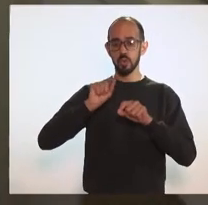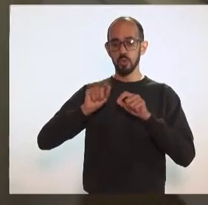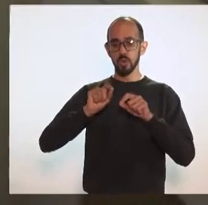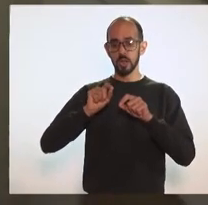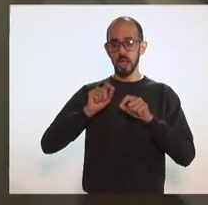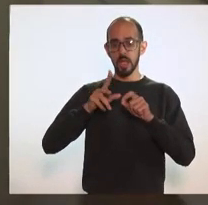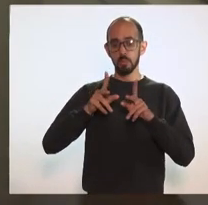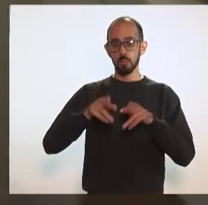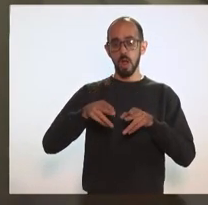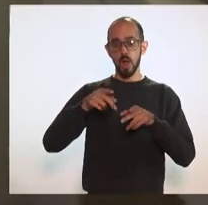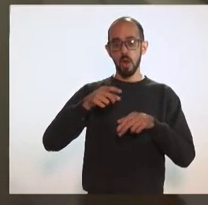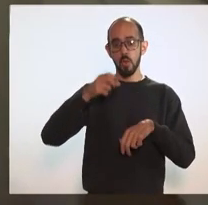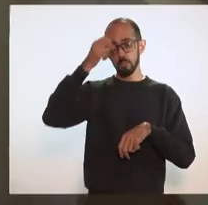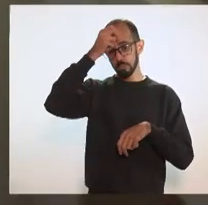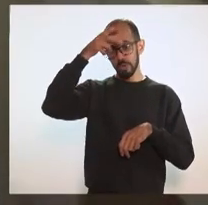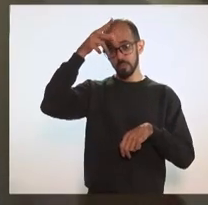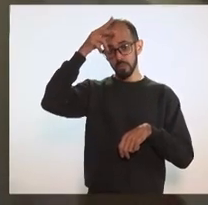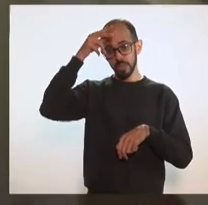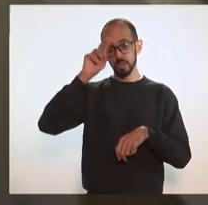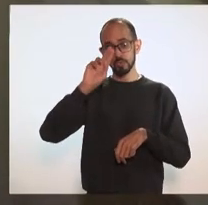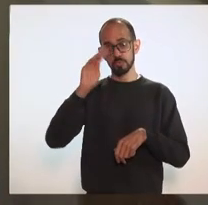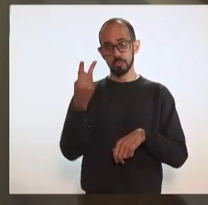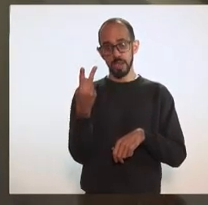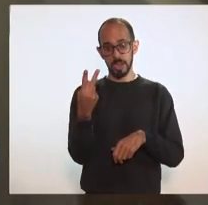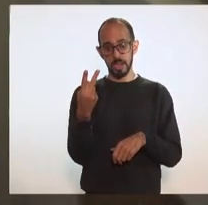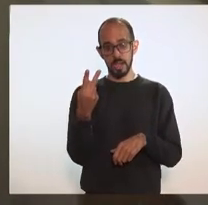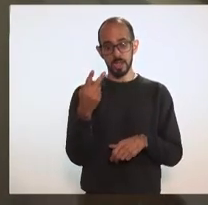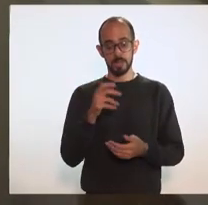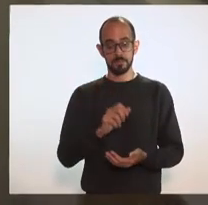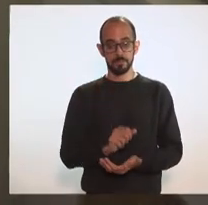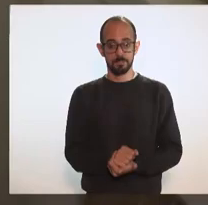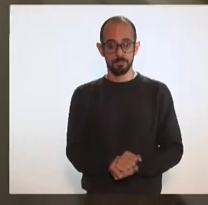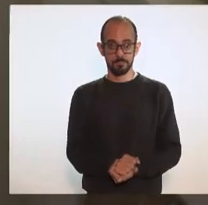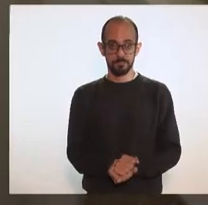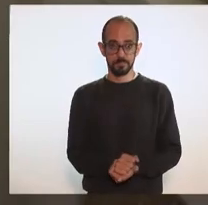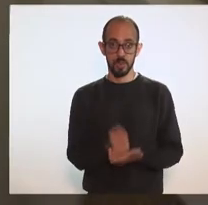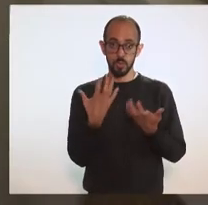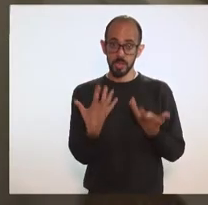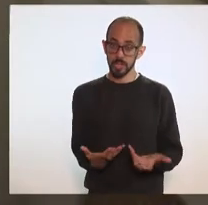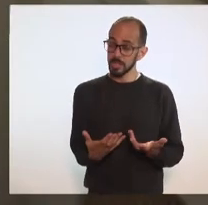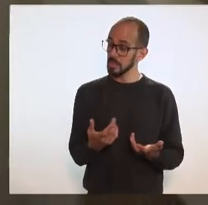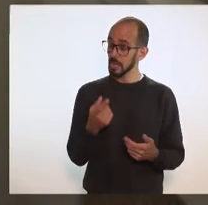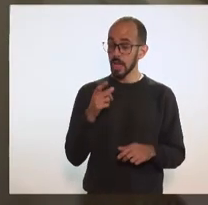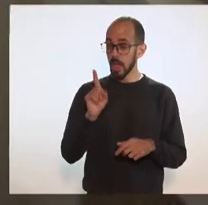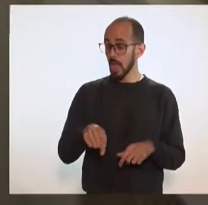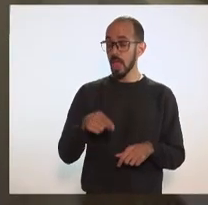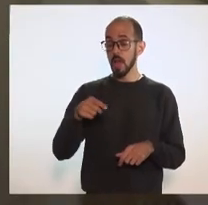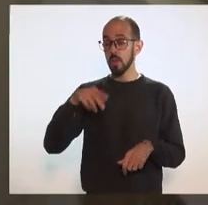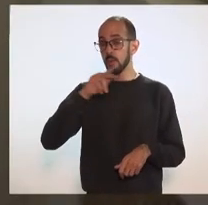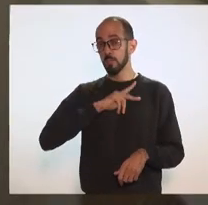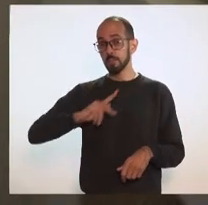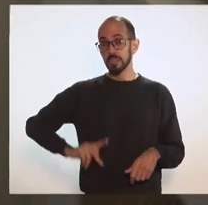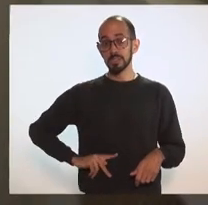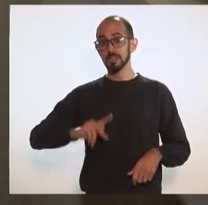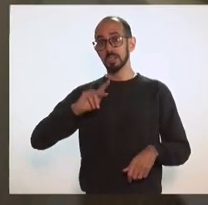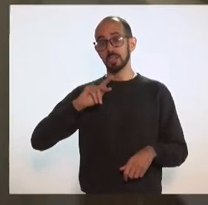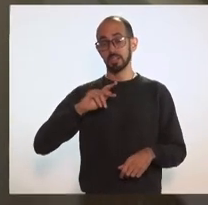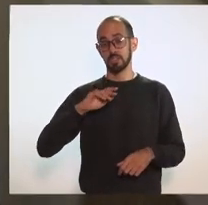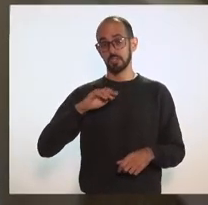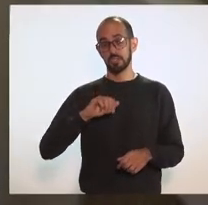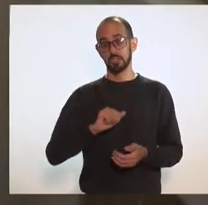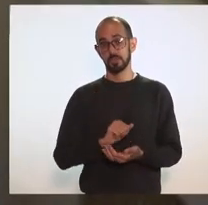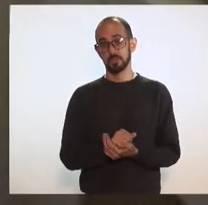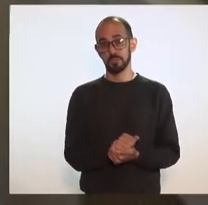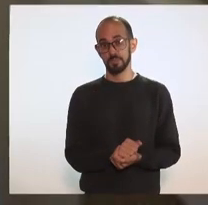prefeito de Belo Horizonte fazer ombro e eu queria ver o preço dentro da República Oi meu amor de